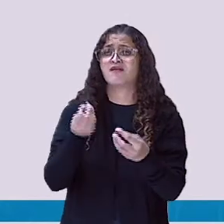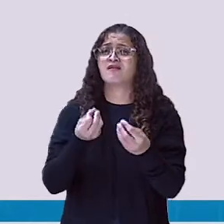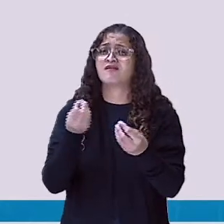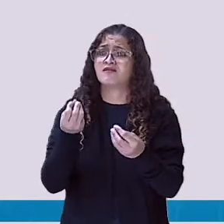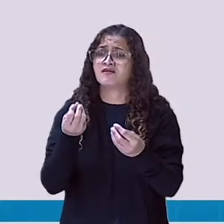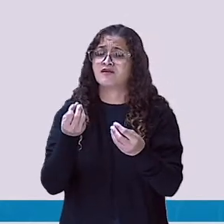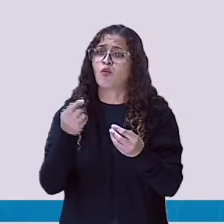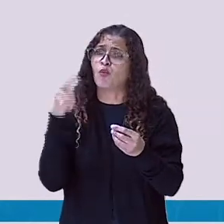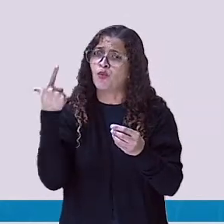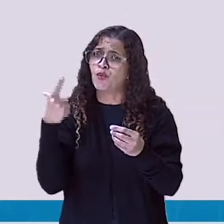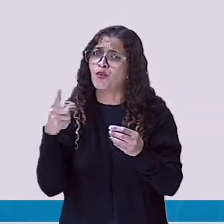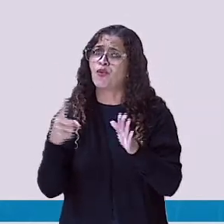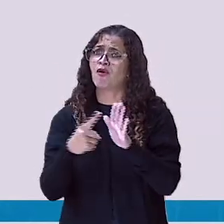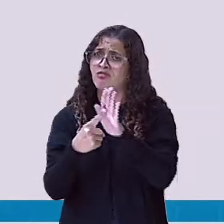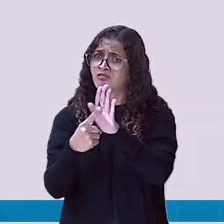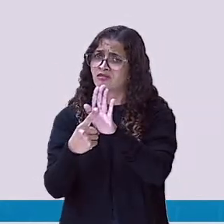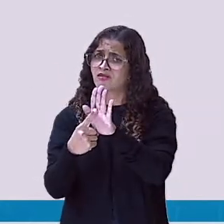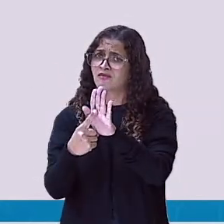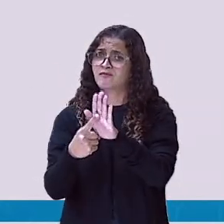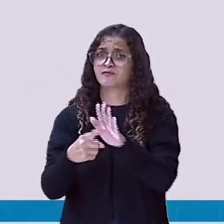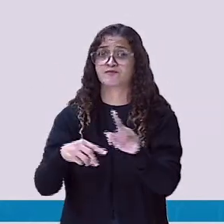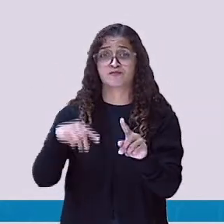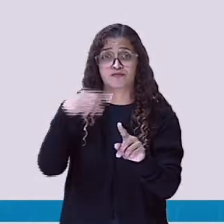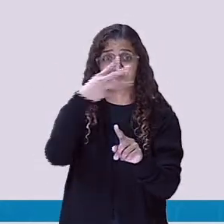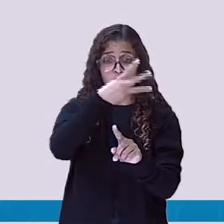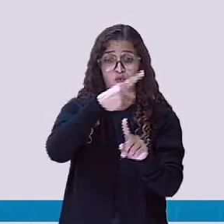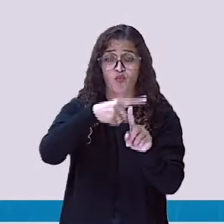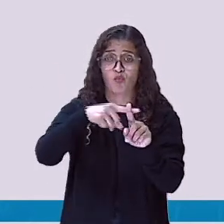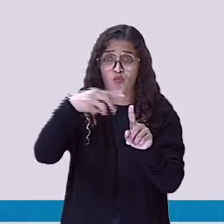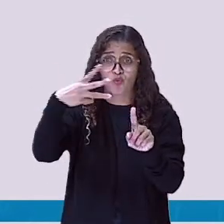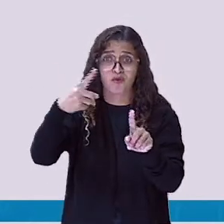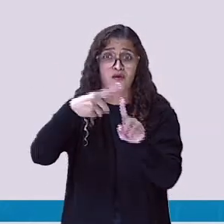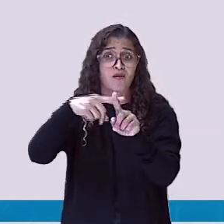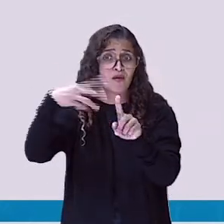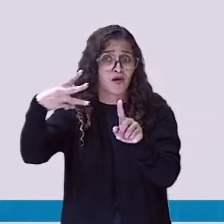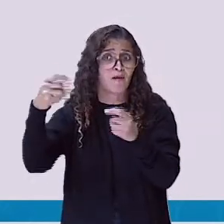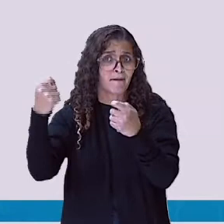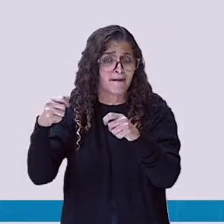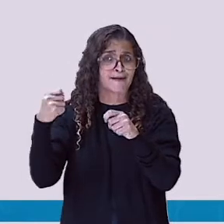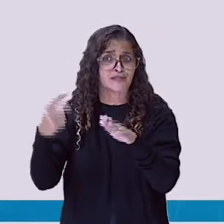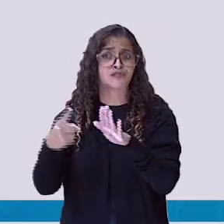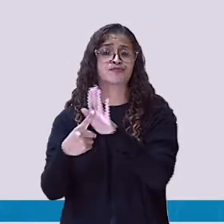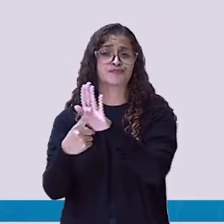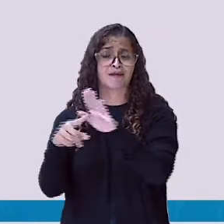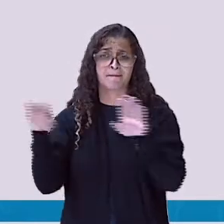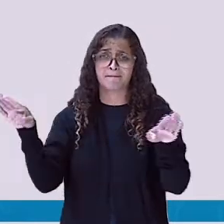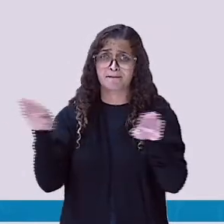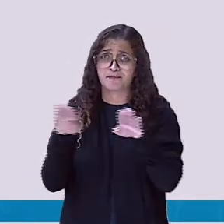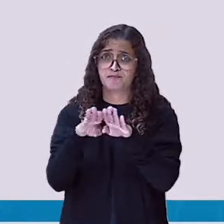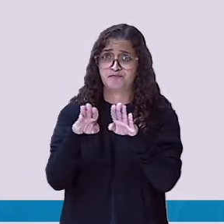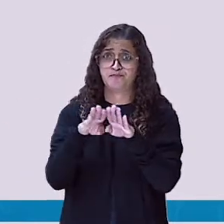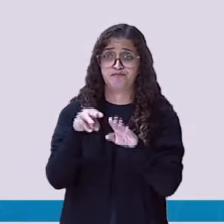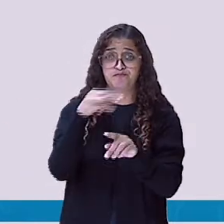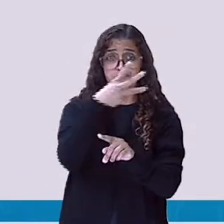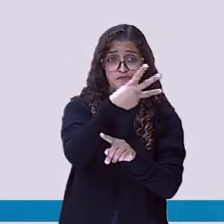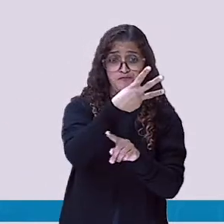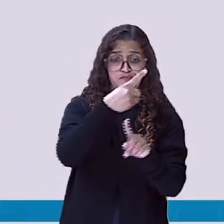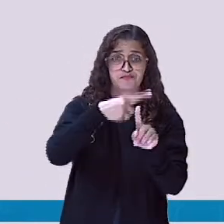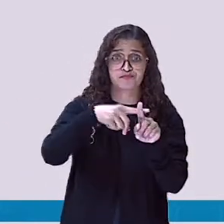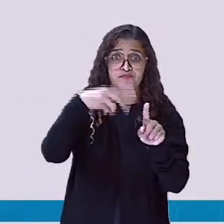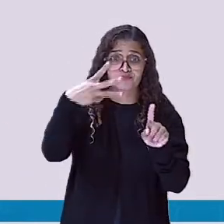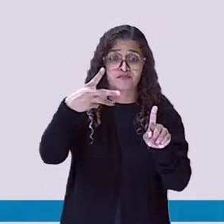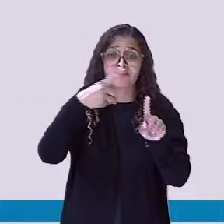ele pode ser representado assim, 3 mais 3 mais 3, não é isso? 3 mais 3 é 6,